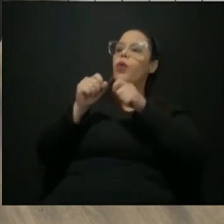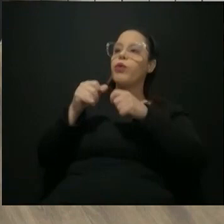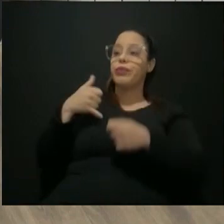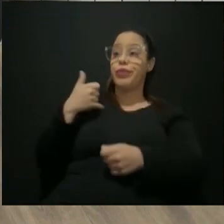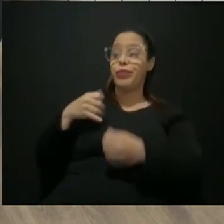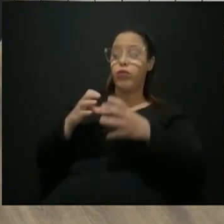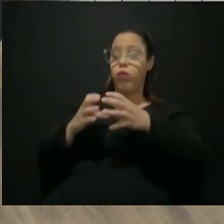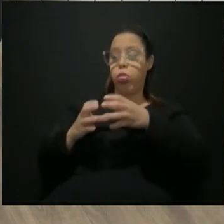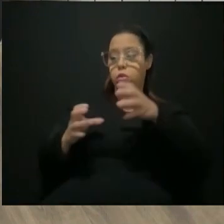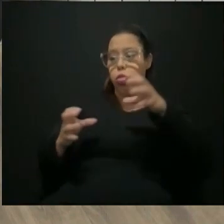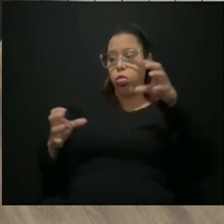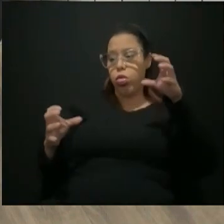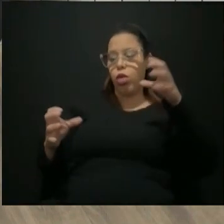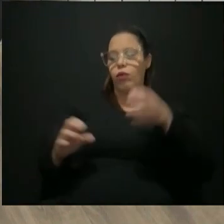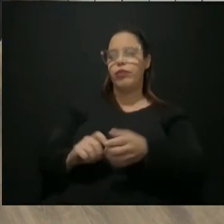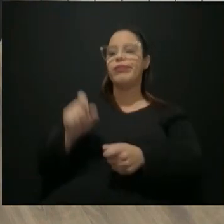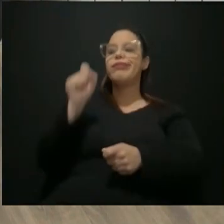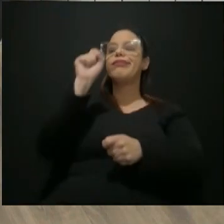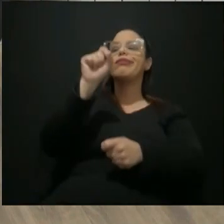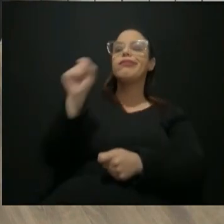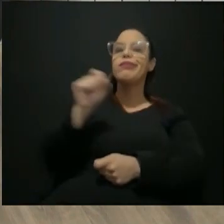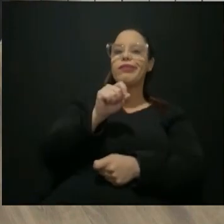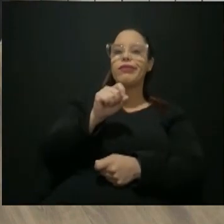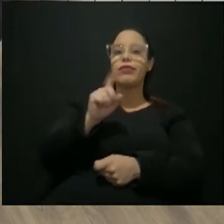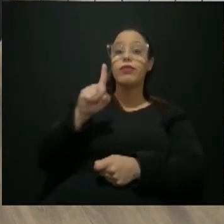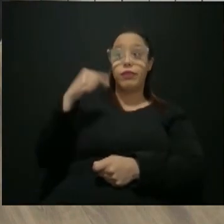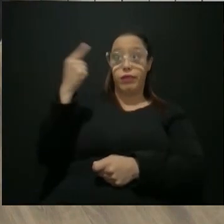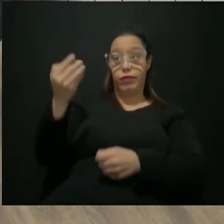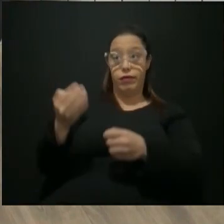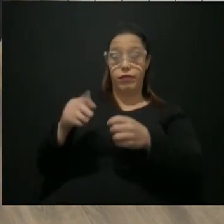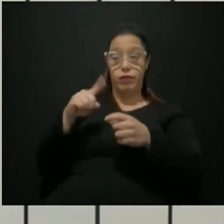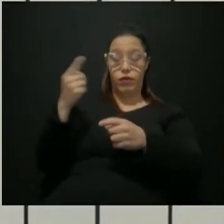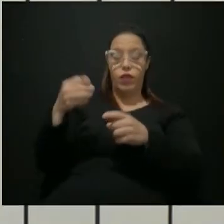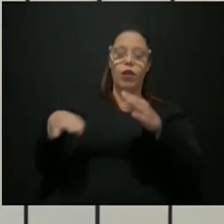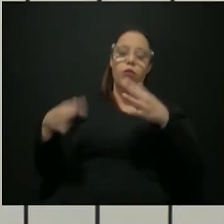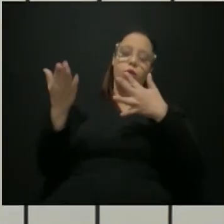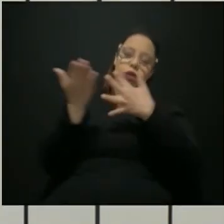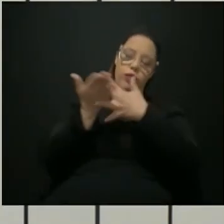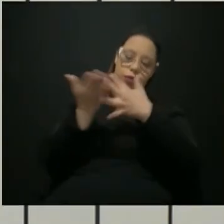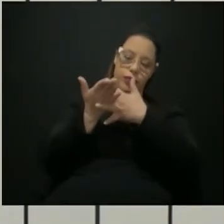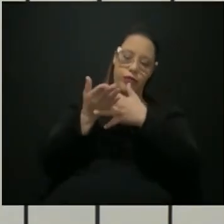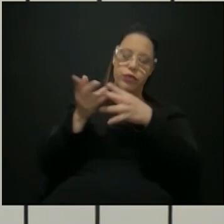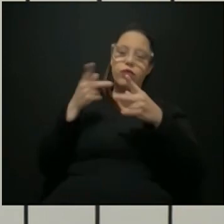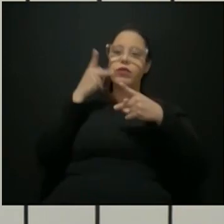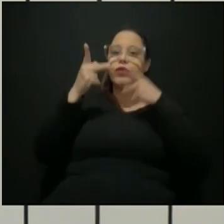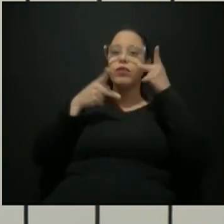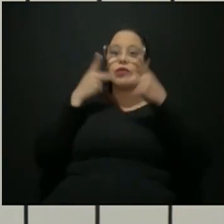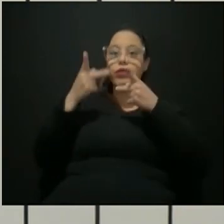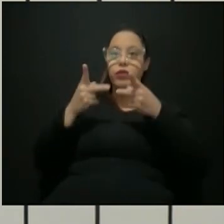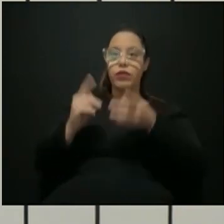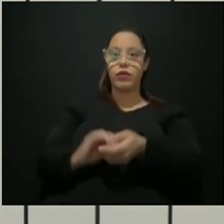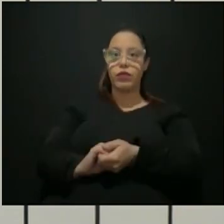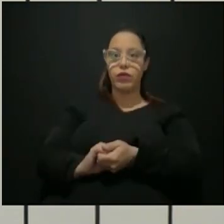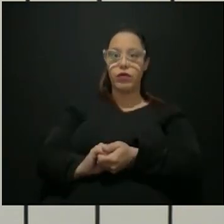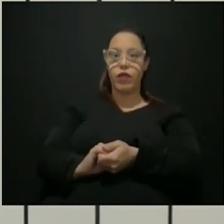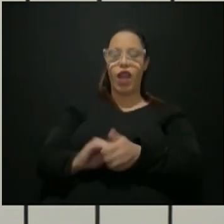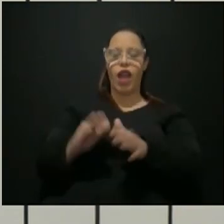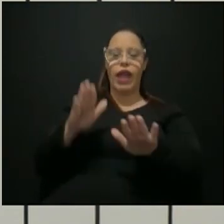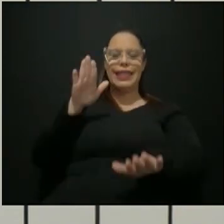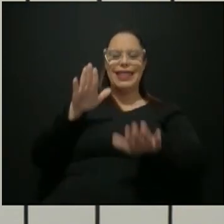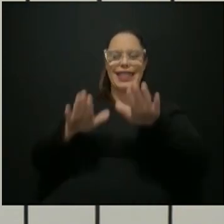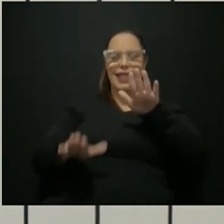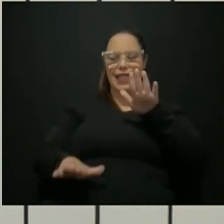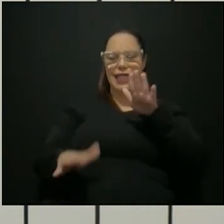envelhecimento de cada um. Daqui a pouquinho, depois do intervalo comercial, nós vamos falar sobre as desigualdades,